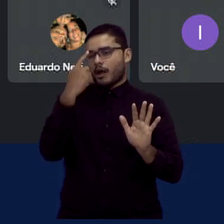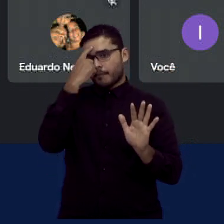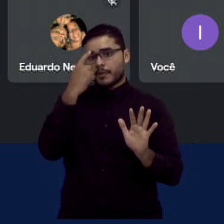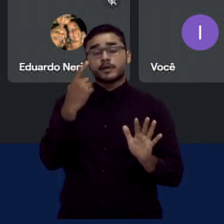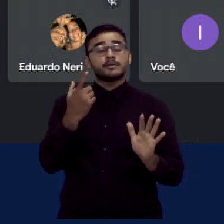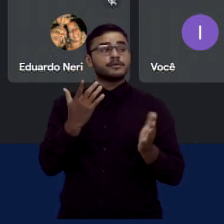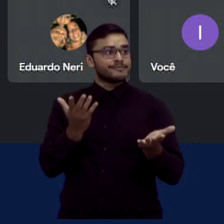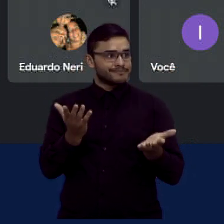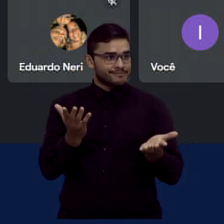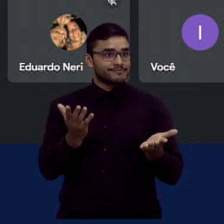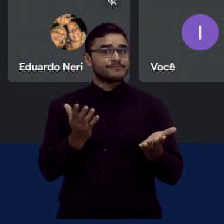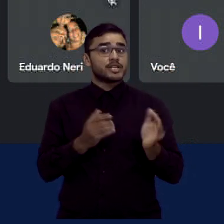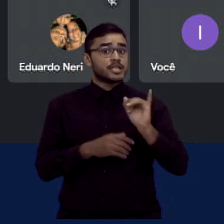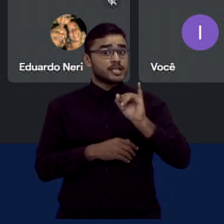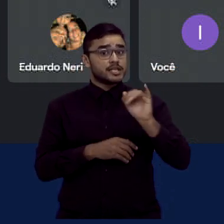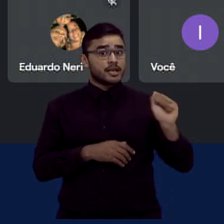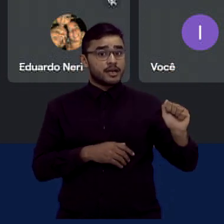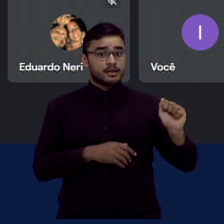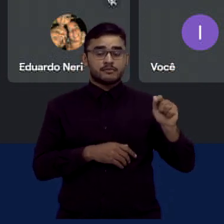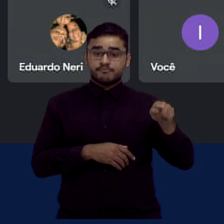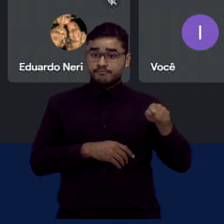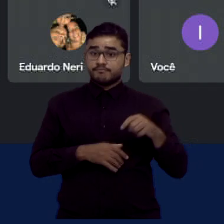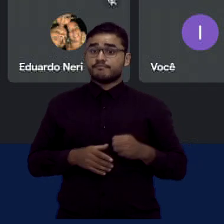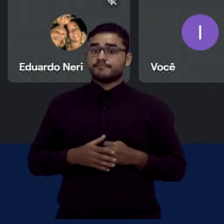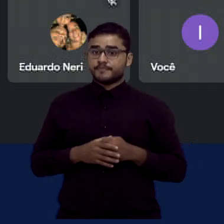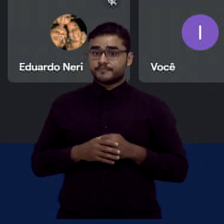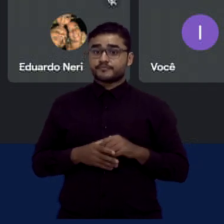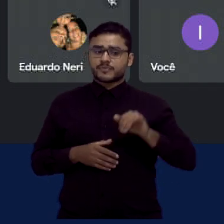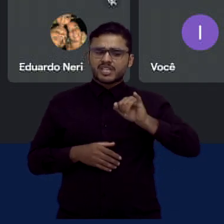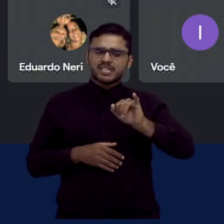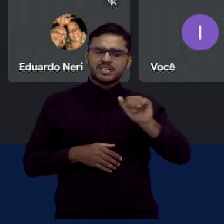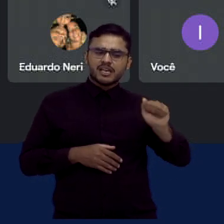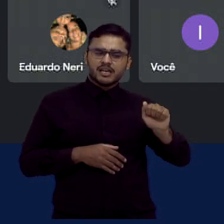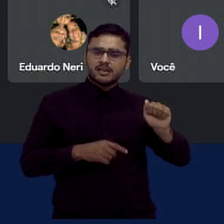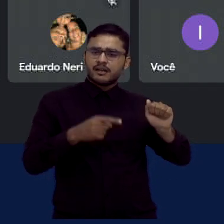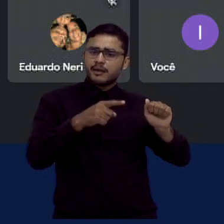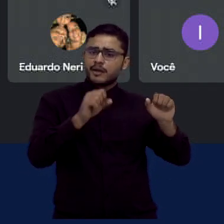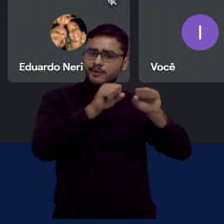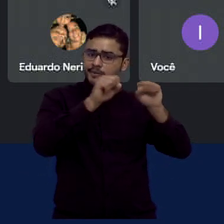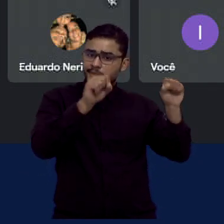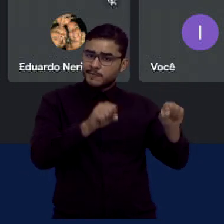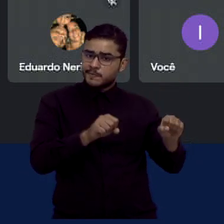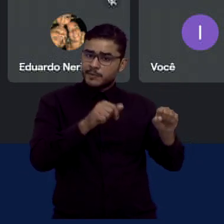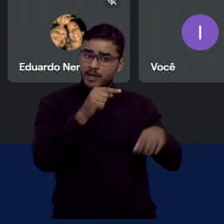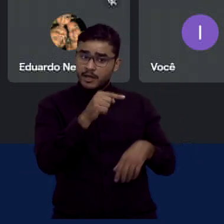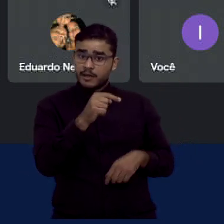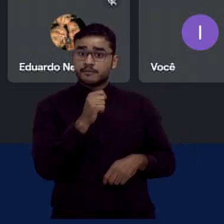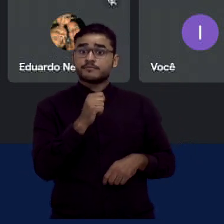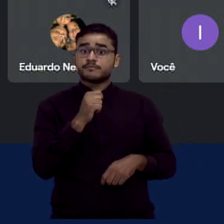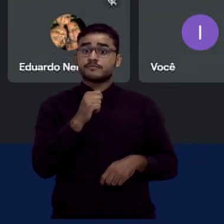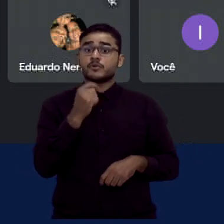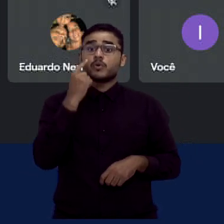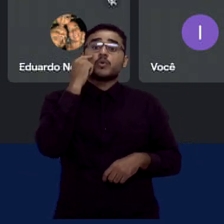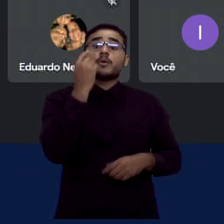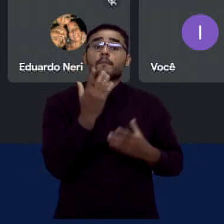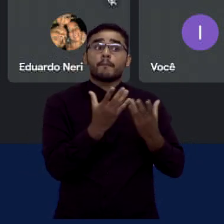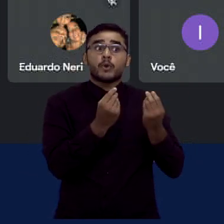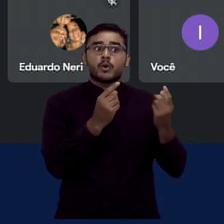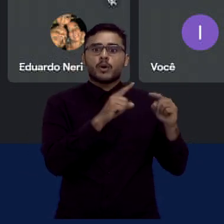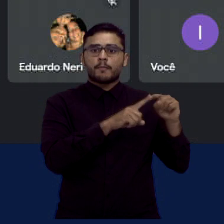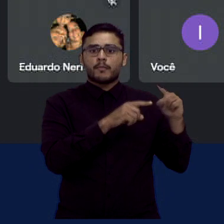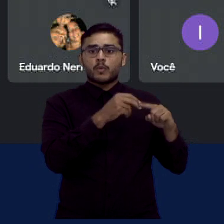ser feita? Certo? A IA, ela se utiliza de materiais de